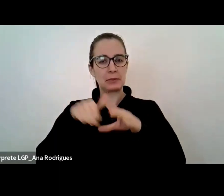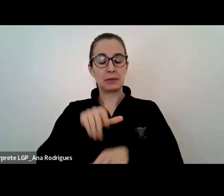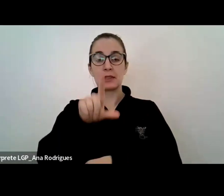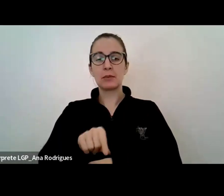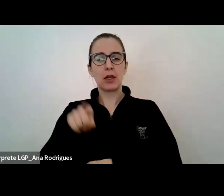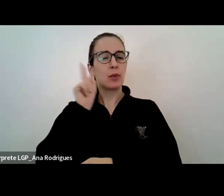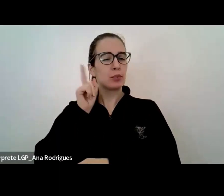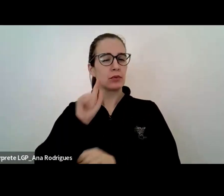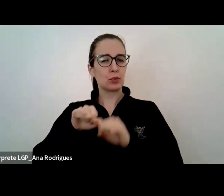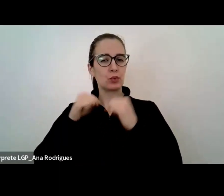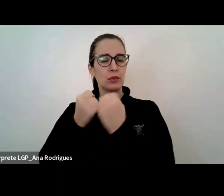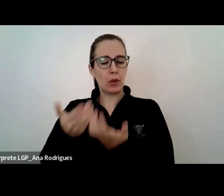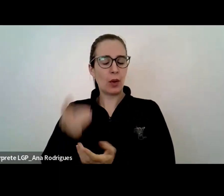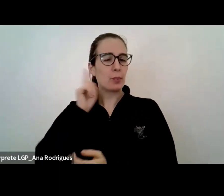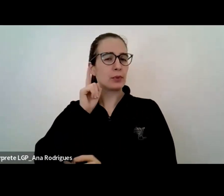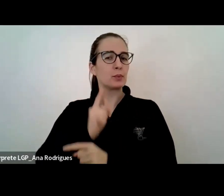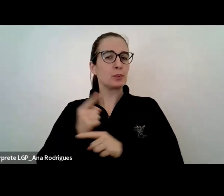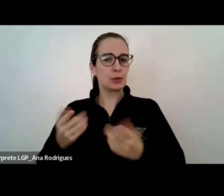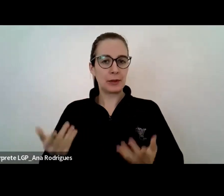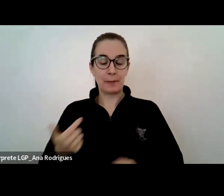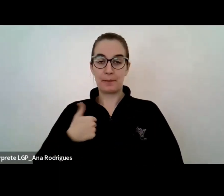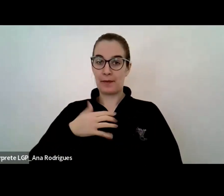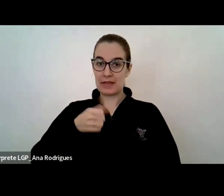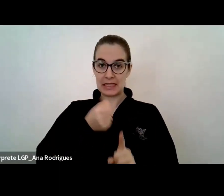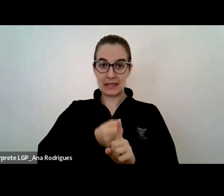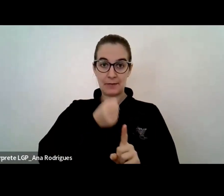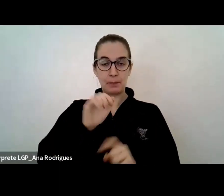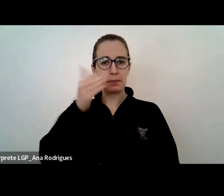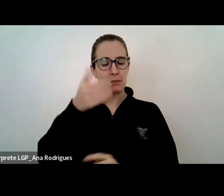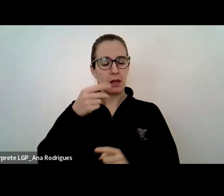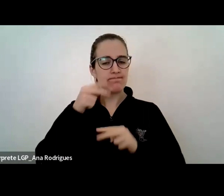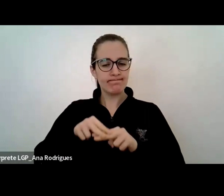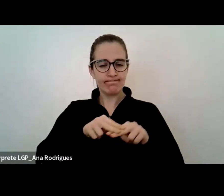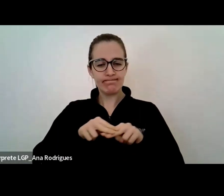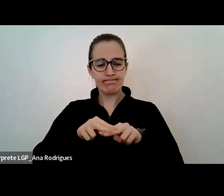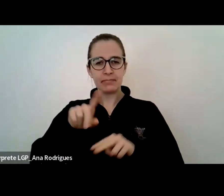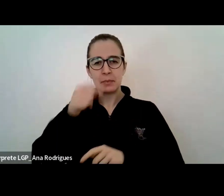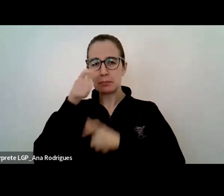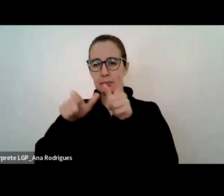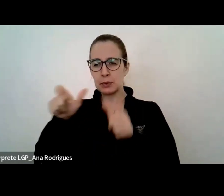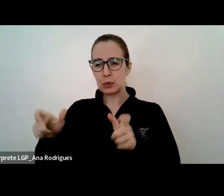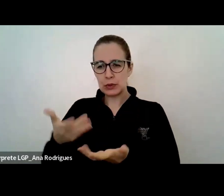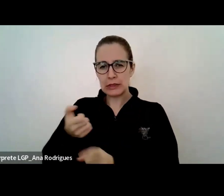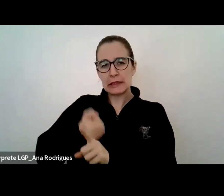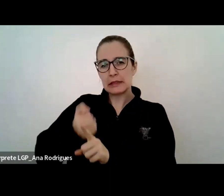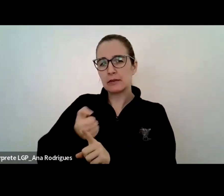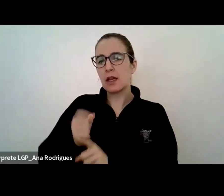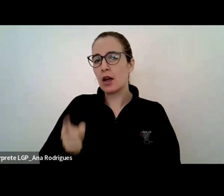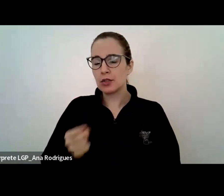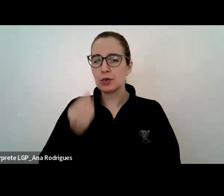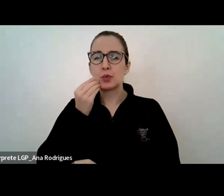para a sociedade atual, analisar os principais desafios enfrentados pela participação cidadã no século XXI, como